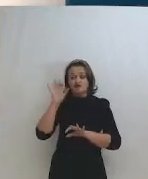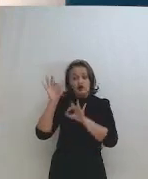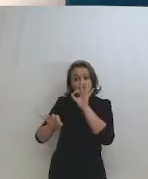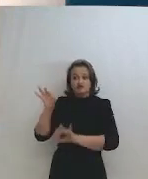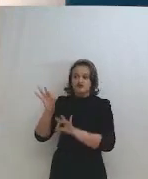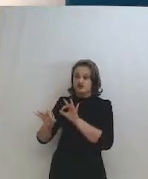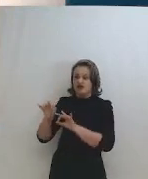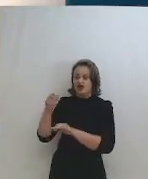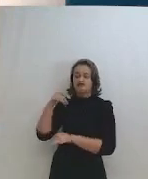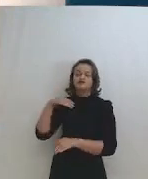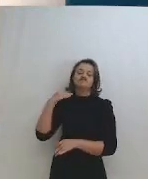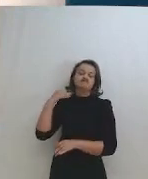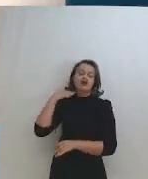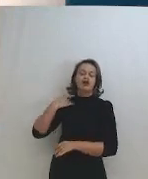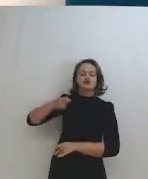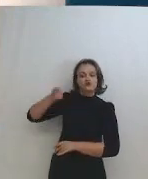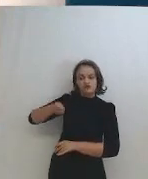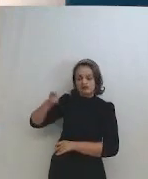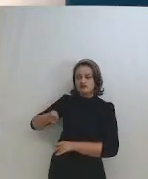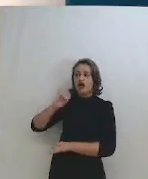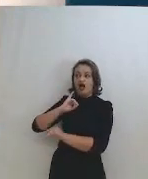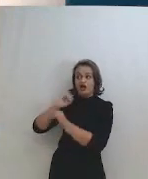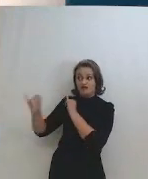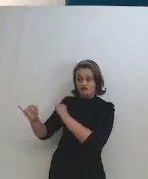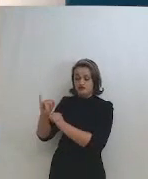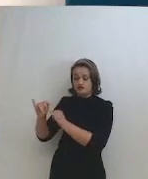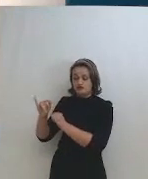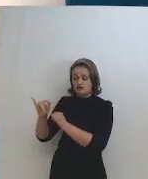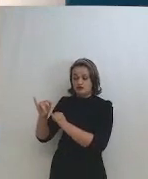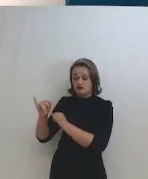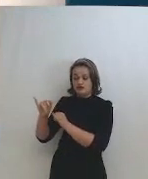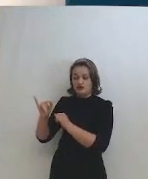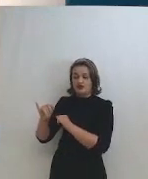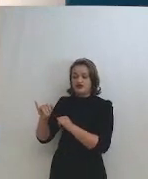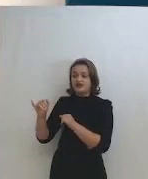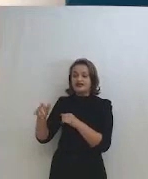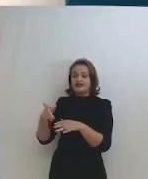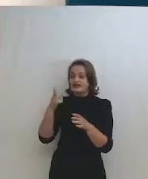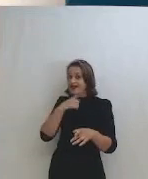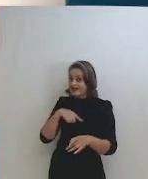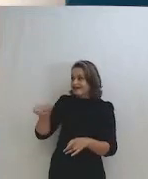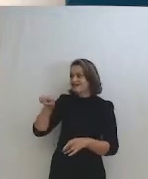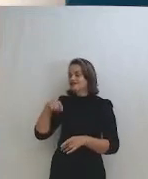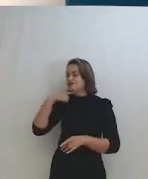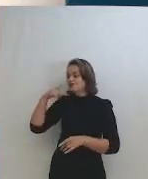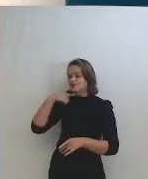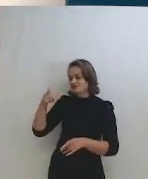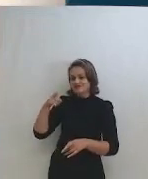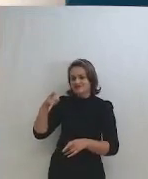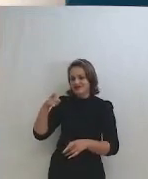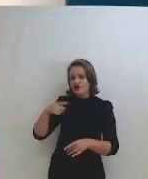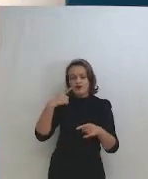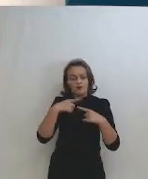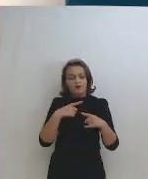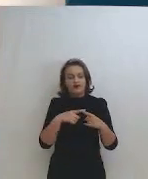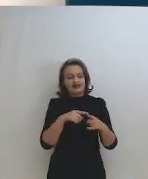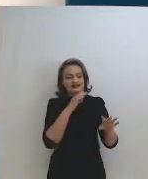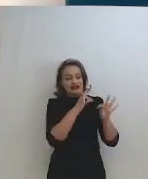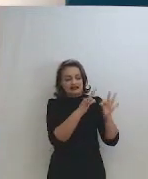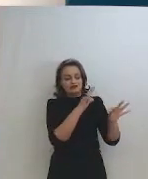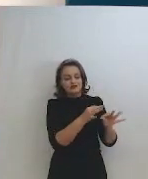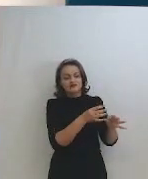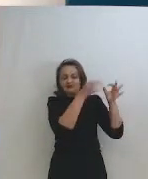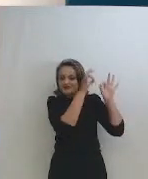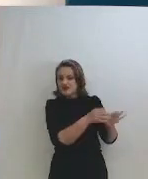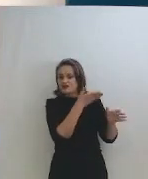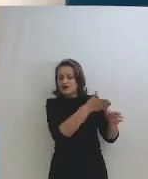oficiou a juíza, que a unidade não tem condições de suprir a necessidade de tratamento adequado. Até hoje não